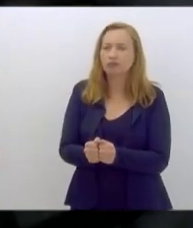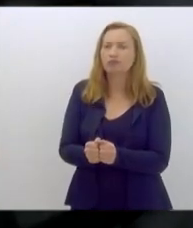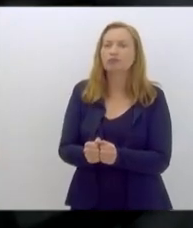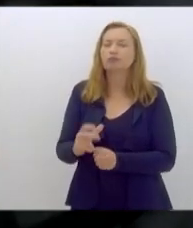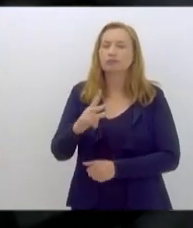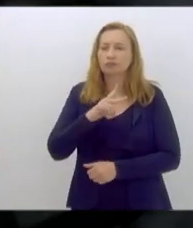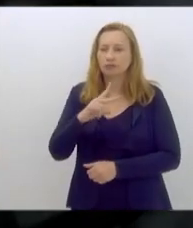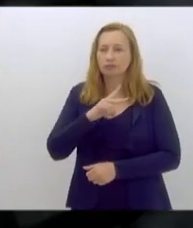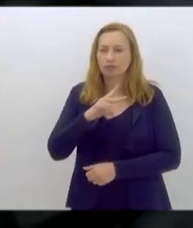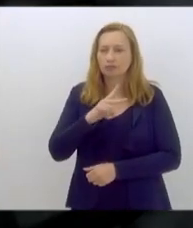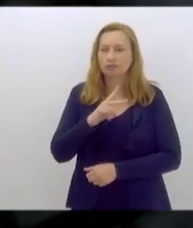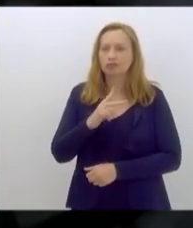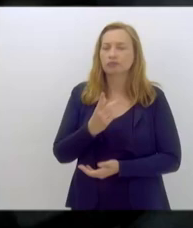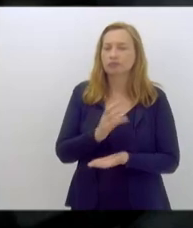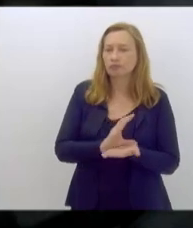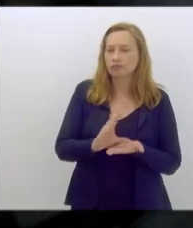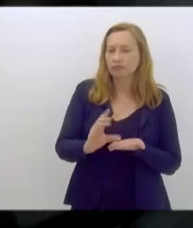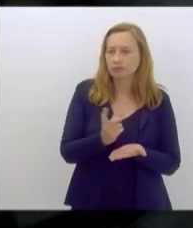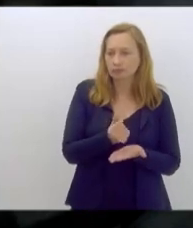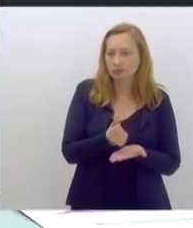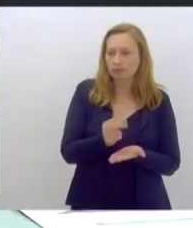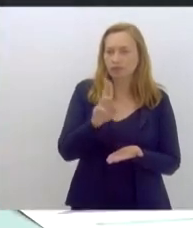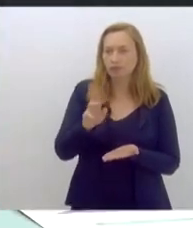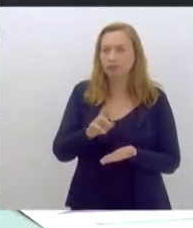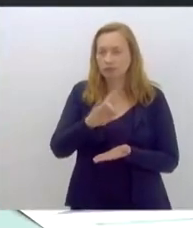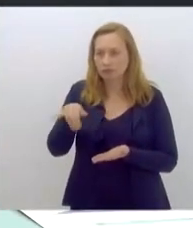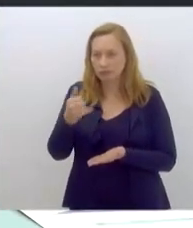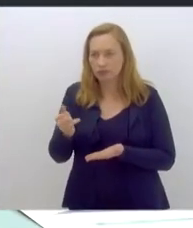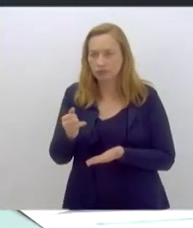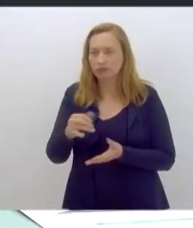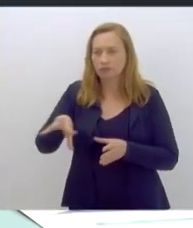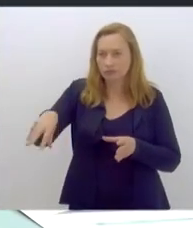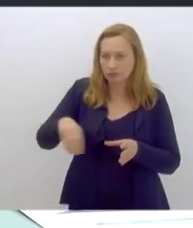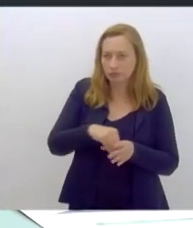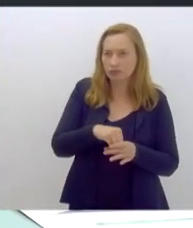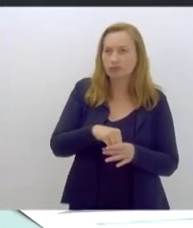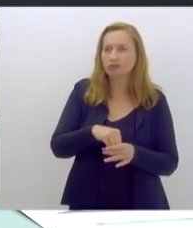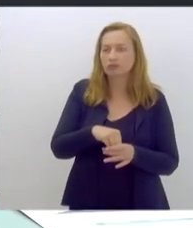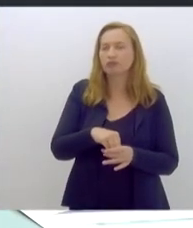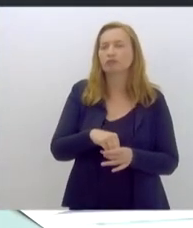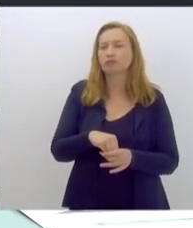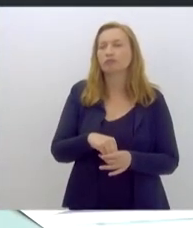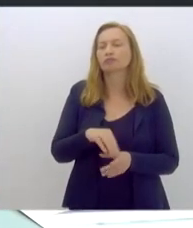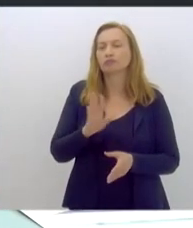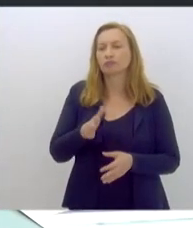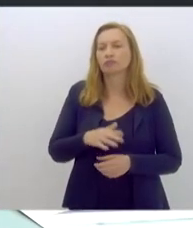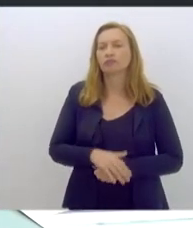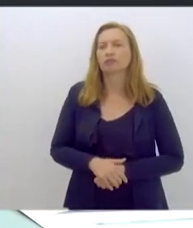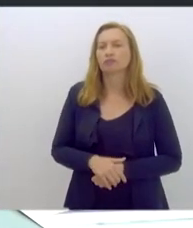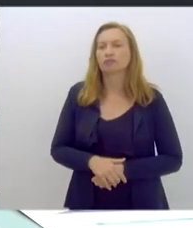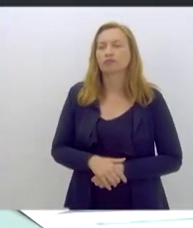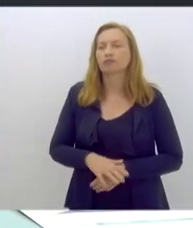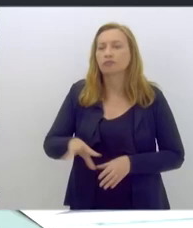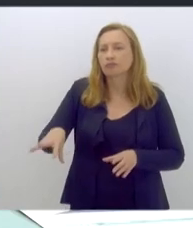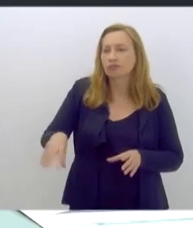próprio orçamento da UERJ ela tem sido incorporada ela já vem no lançamento de 23 anos